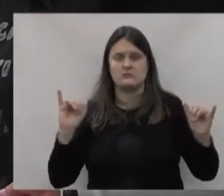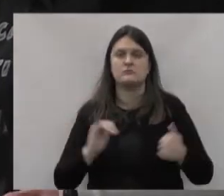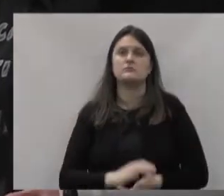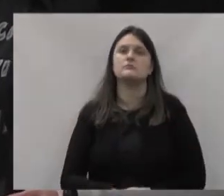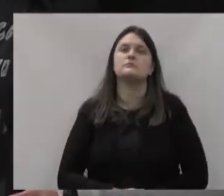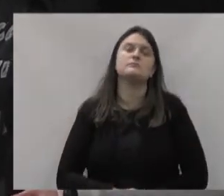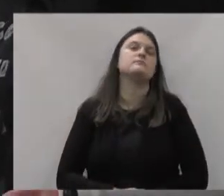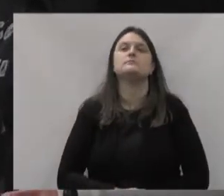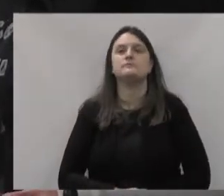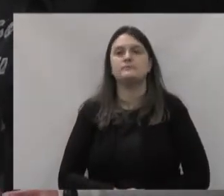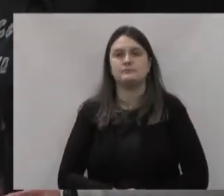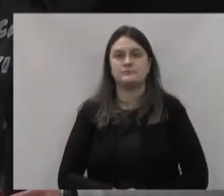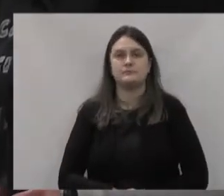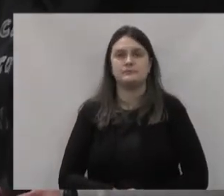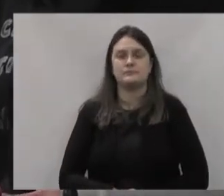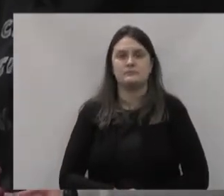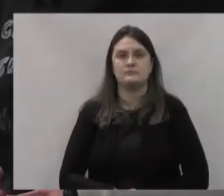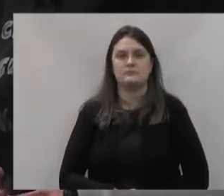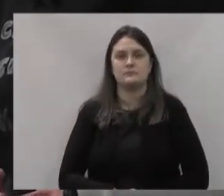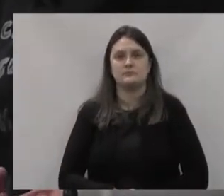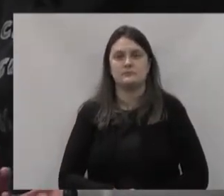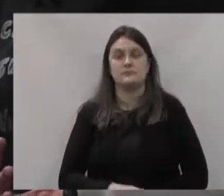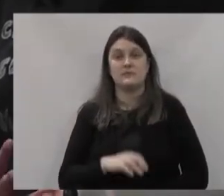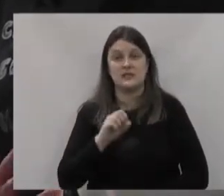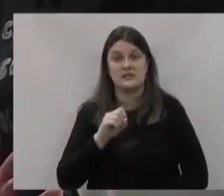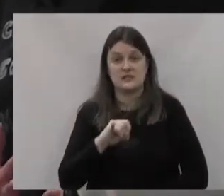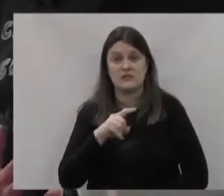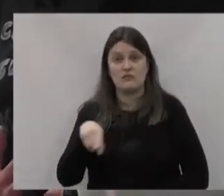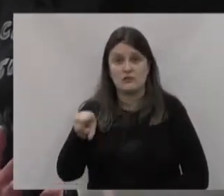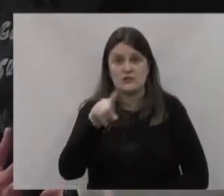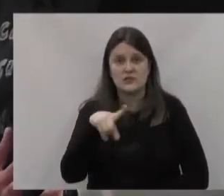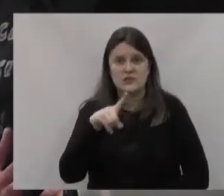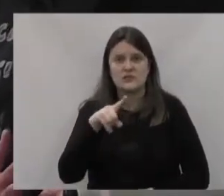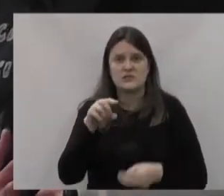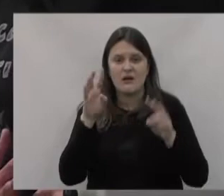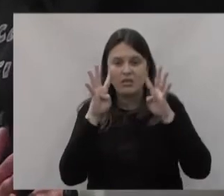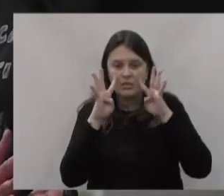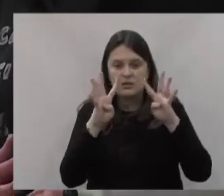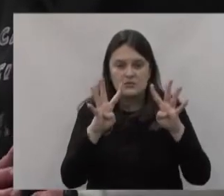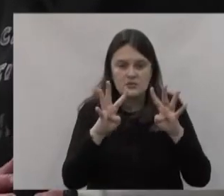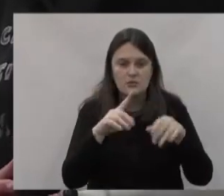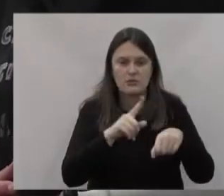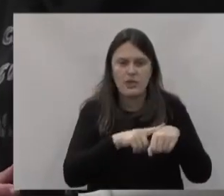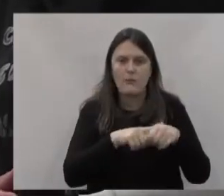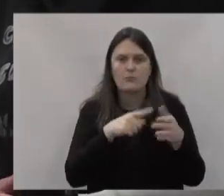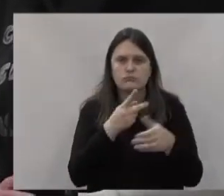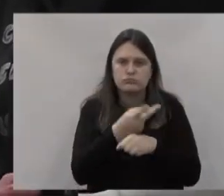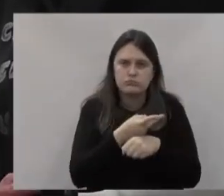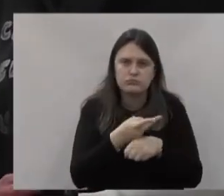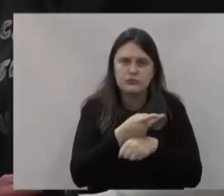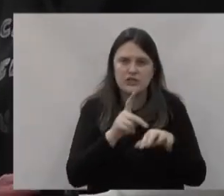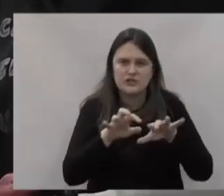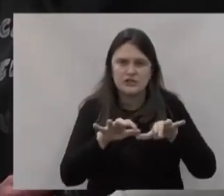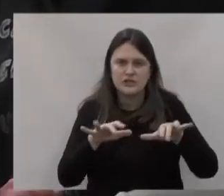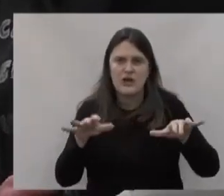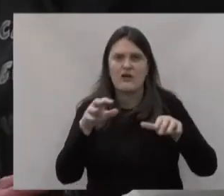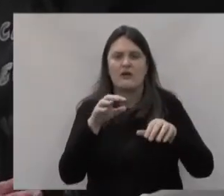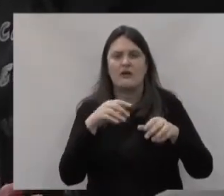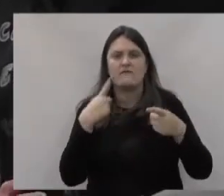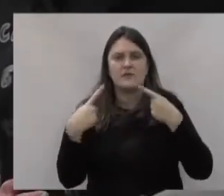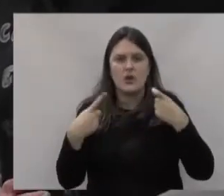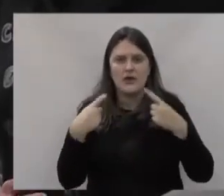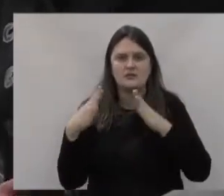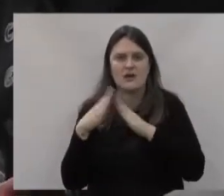casos. Né? Então, se vocês dedicarem um pouco mais de tempo e procurar, né, digitar violência